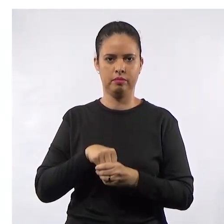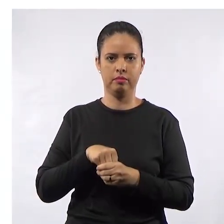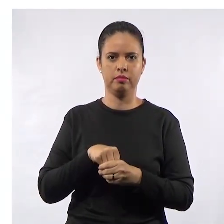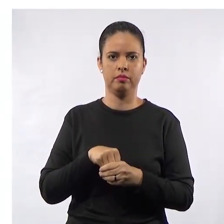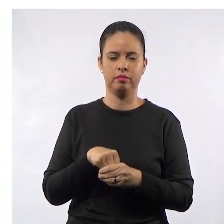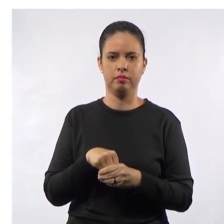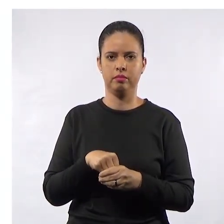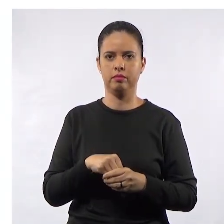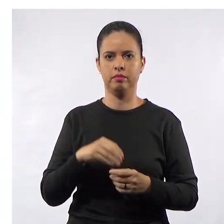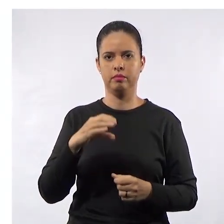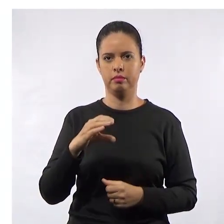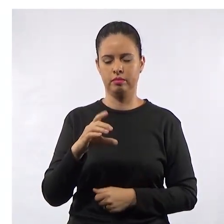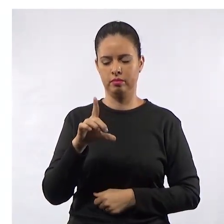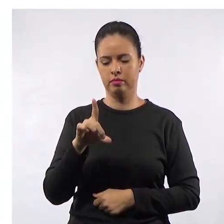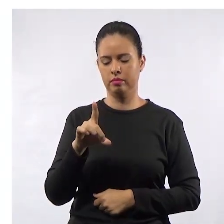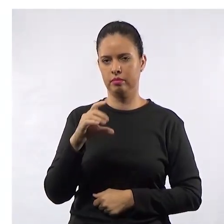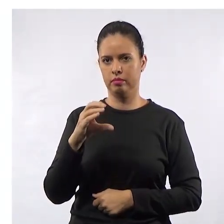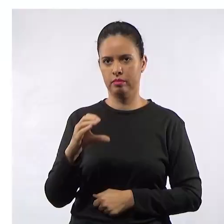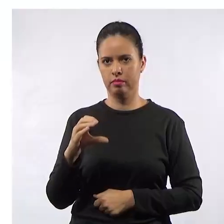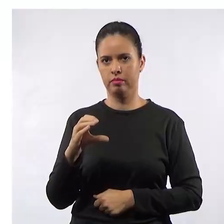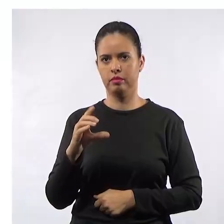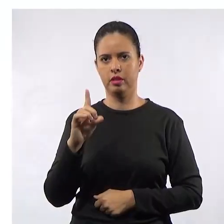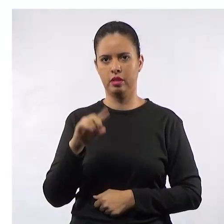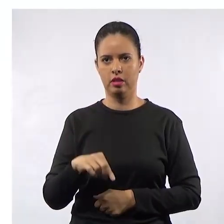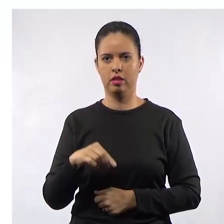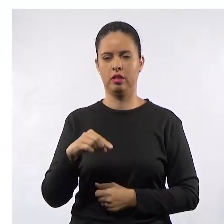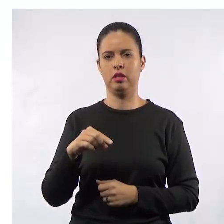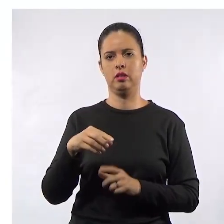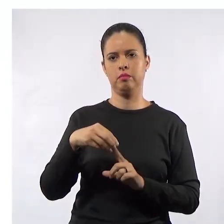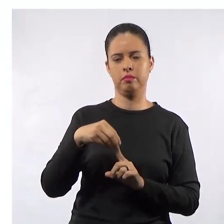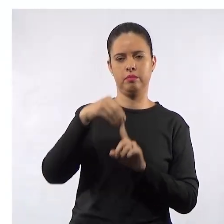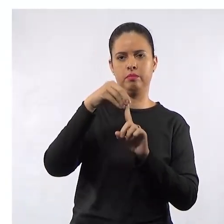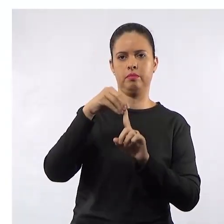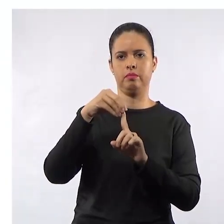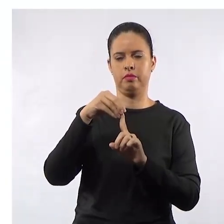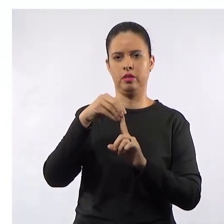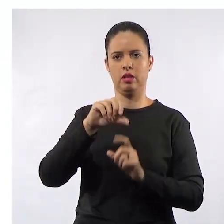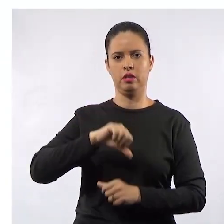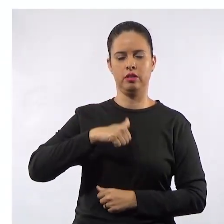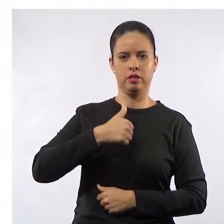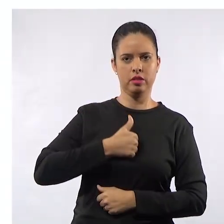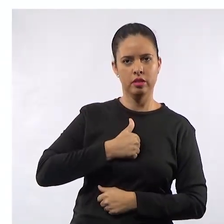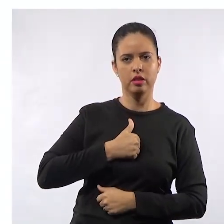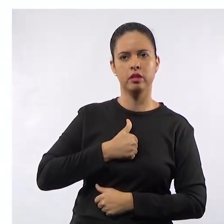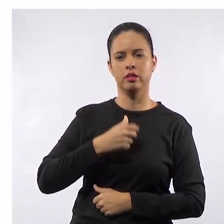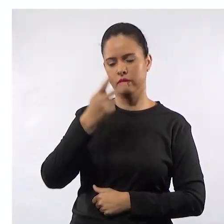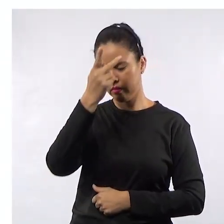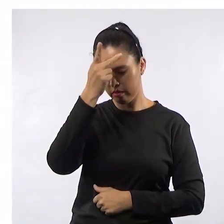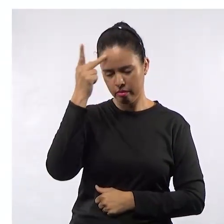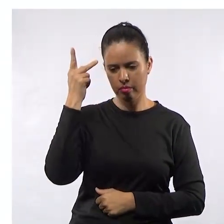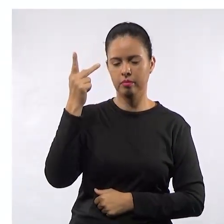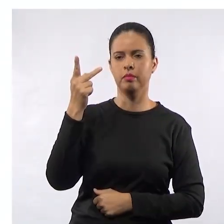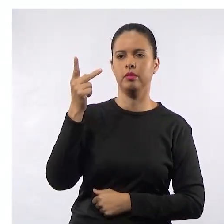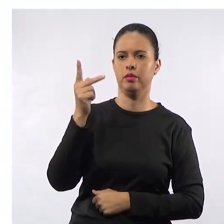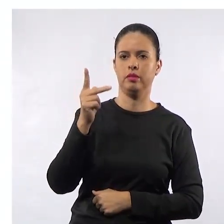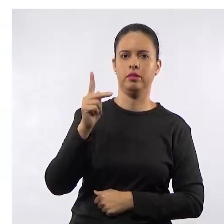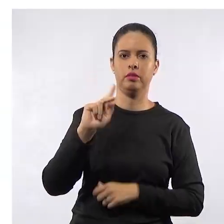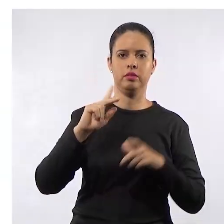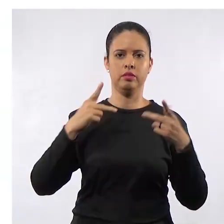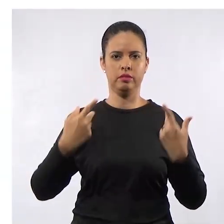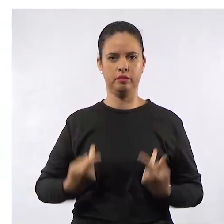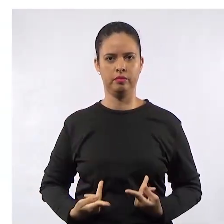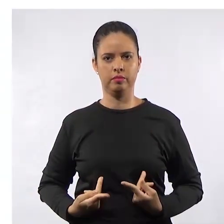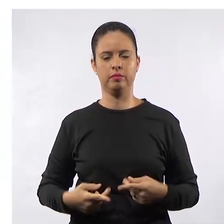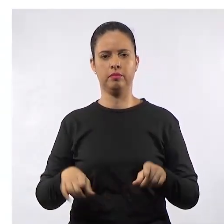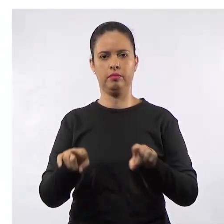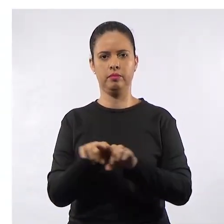CDC, nós vemos o princípio da dignidade da pessoa humana, né? Quando a gente percebe que ele traz ali regras de direito civil, ele